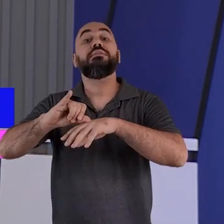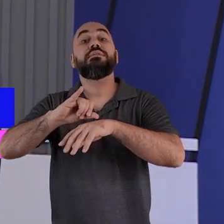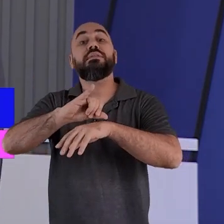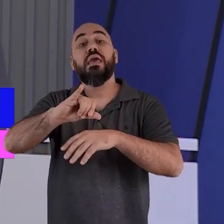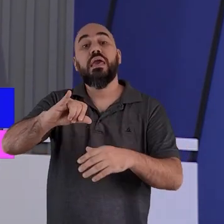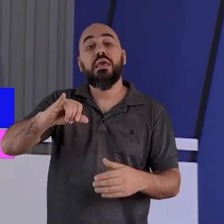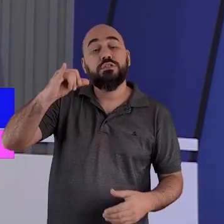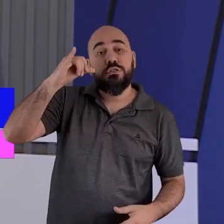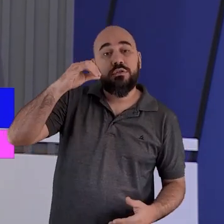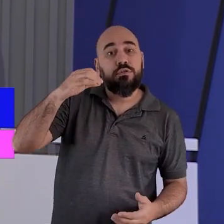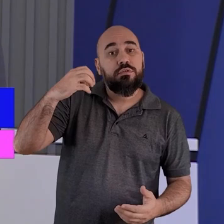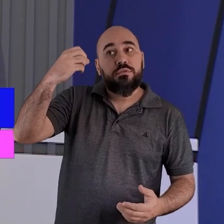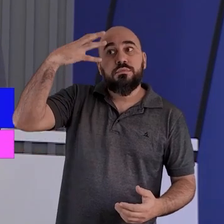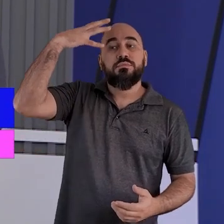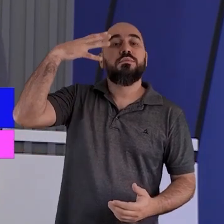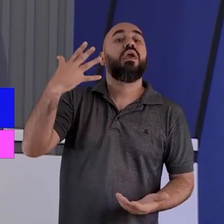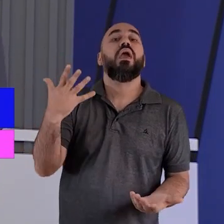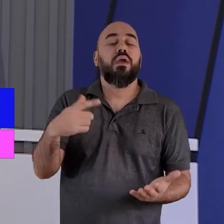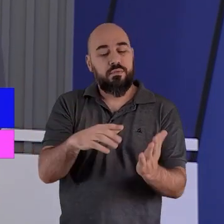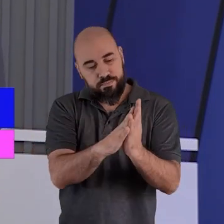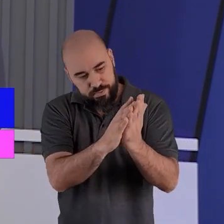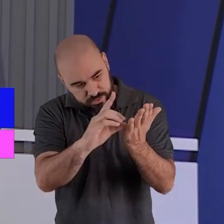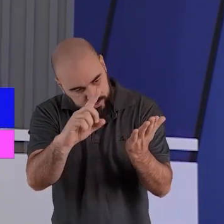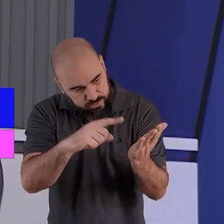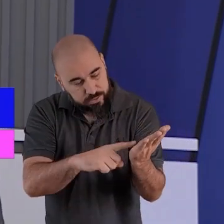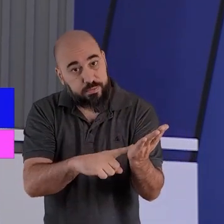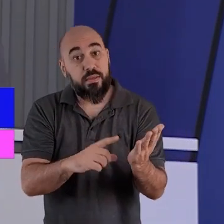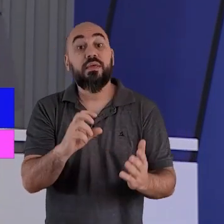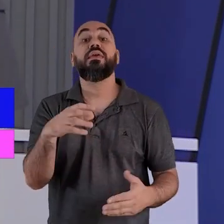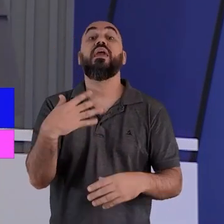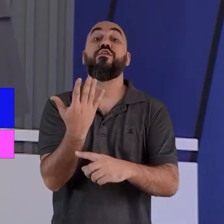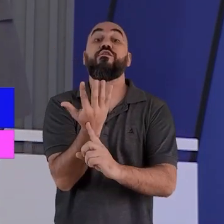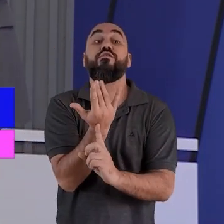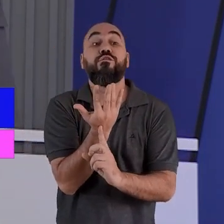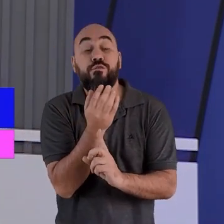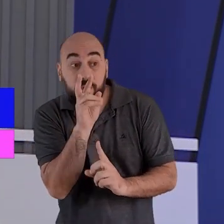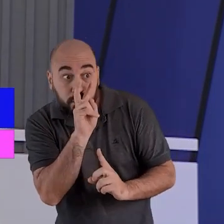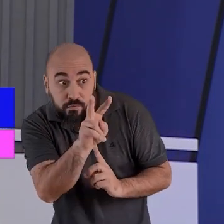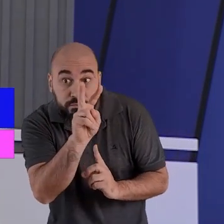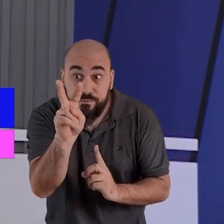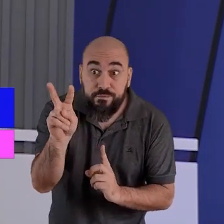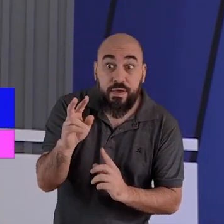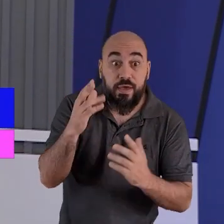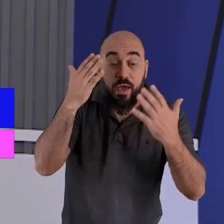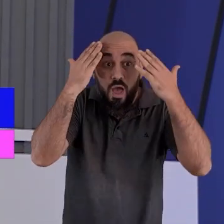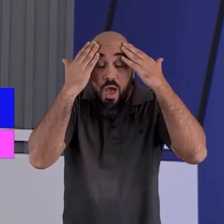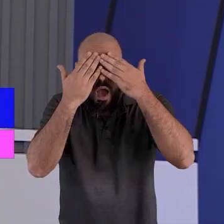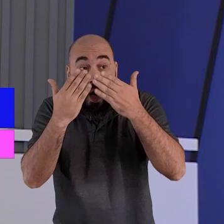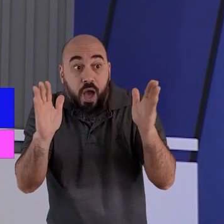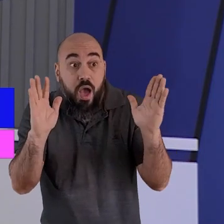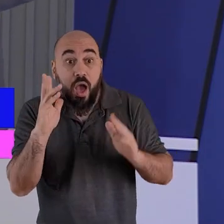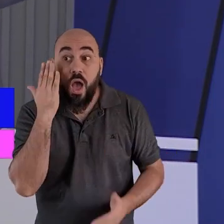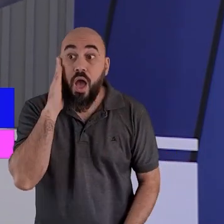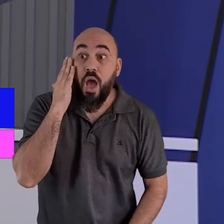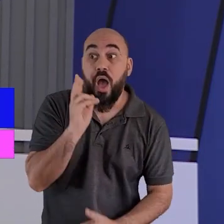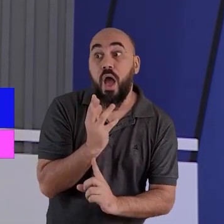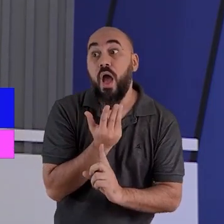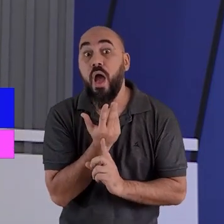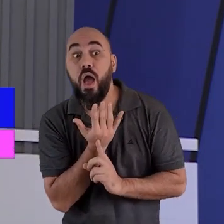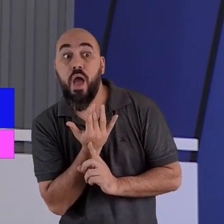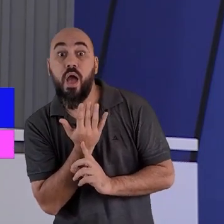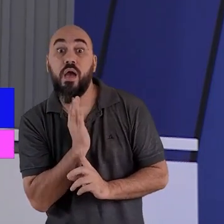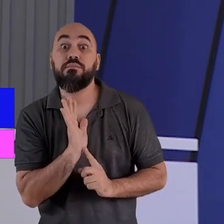Quem é o candeeiro de Deus na terra? A Bíblia Sagrada. Então nós já estamos entendendo. Essa besta que vem do abismo, ela